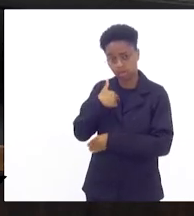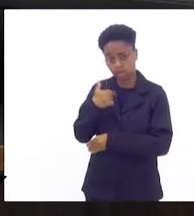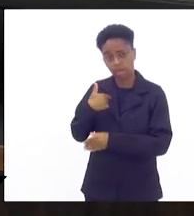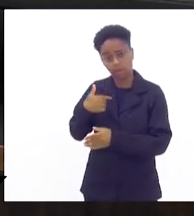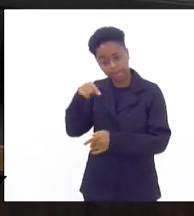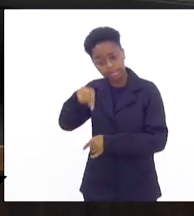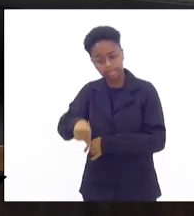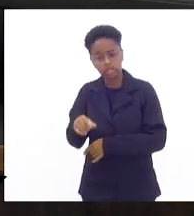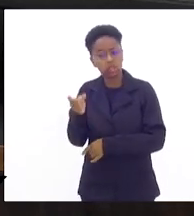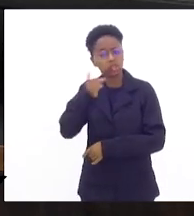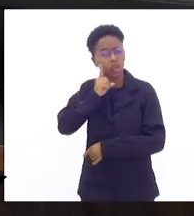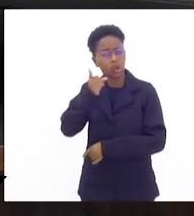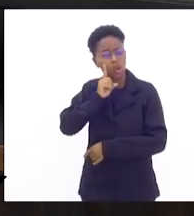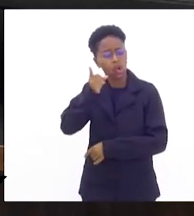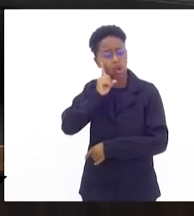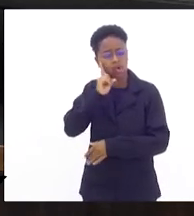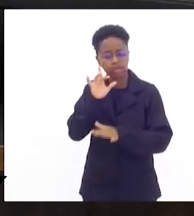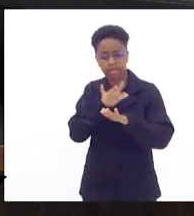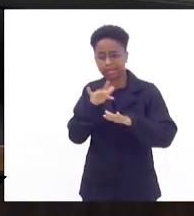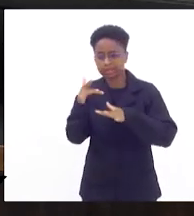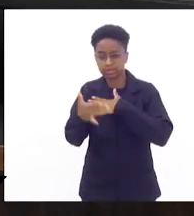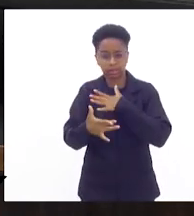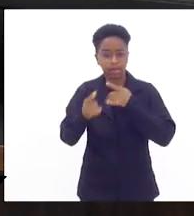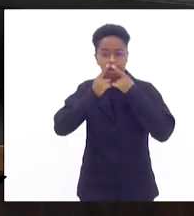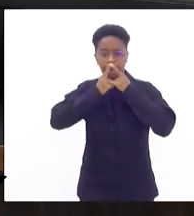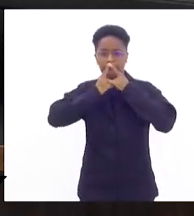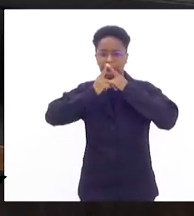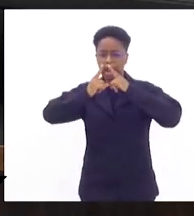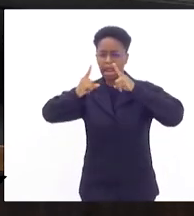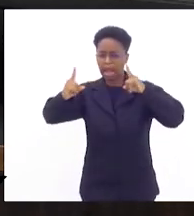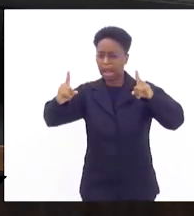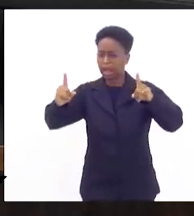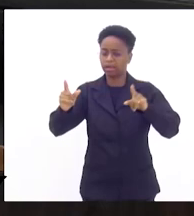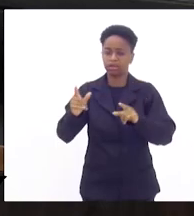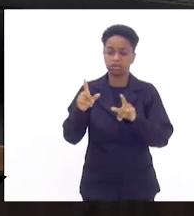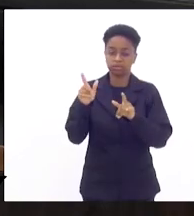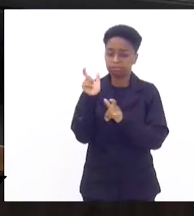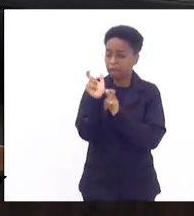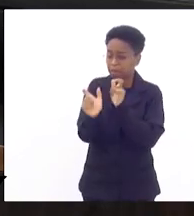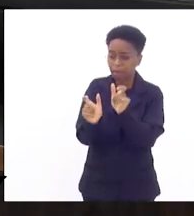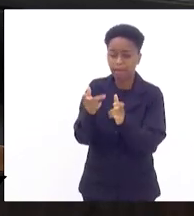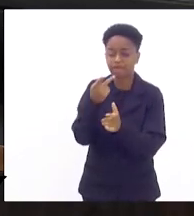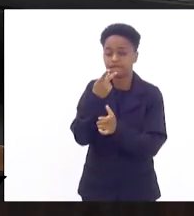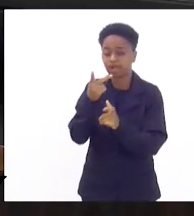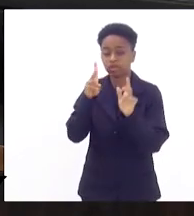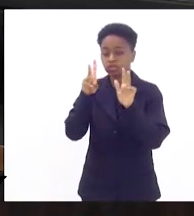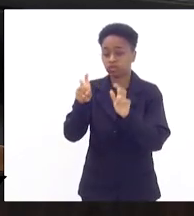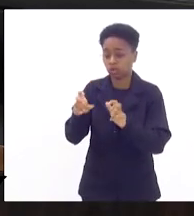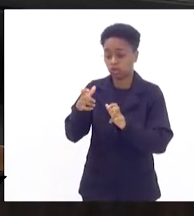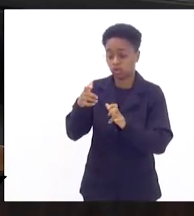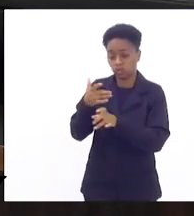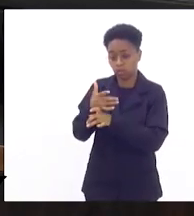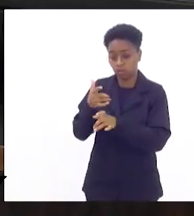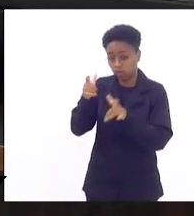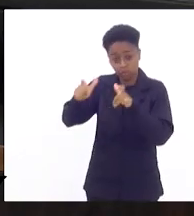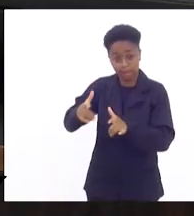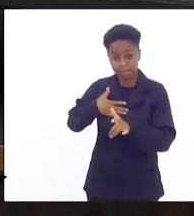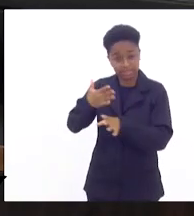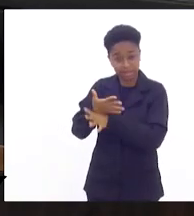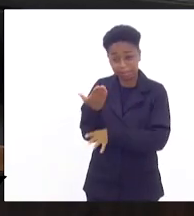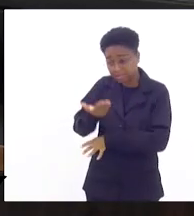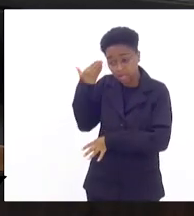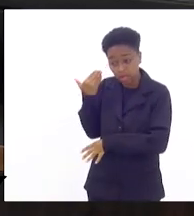todo dia nas minhas redes sociais, recebendo diversas críticas de lugares onde, na minha cidade, onde Meriti, nunca faltou água.